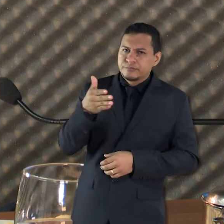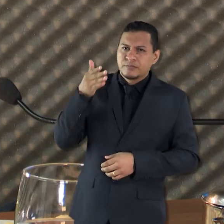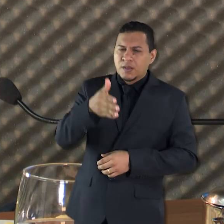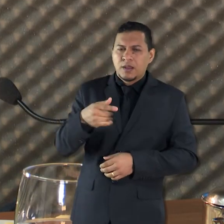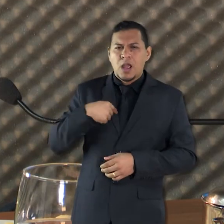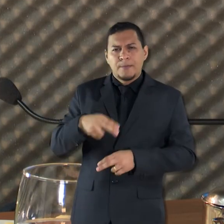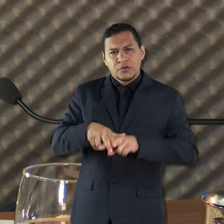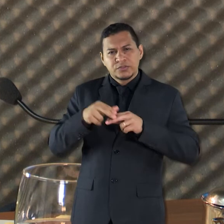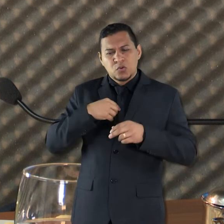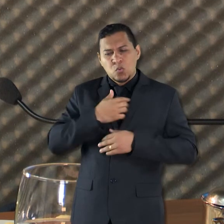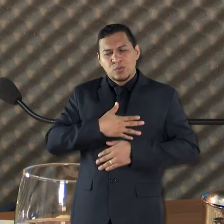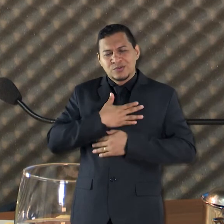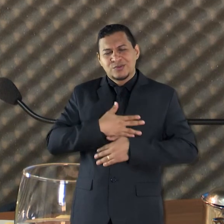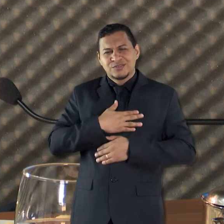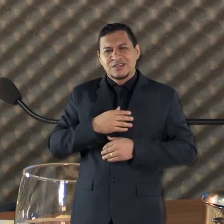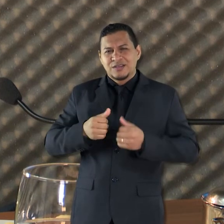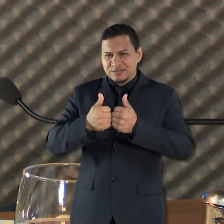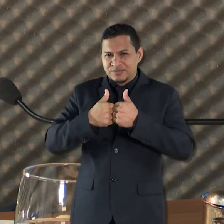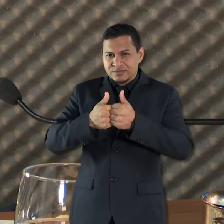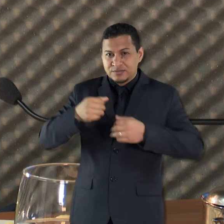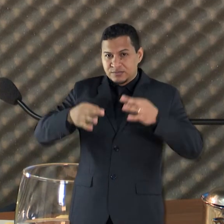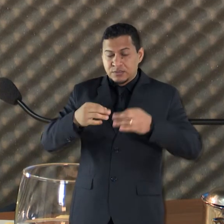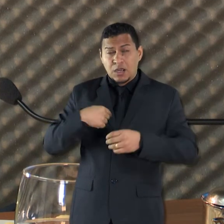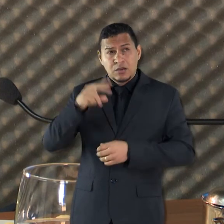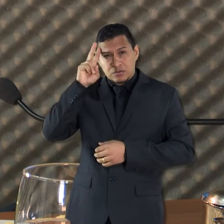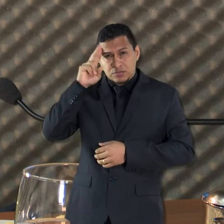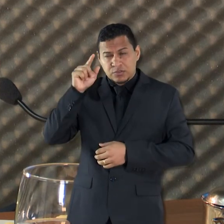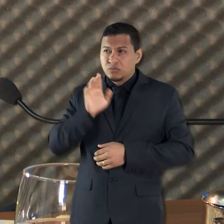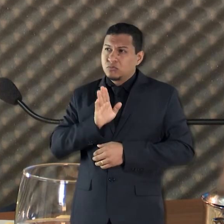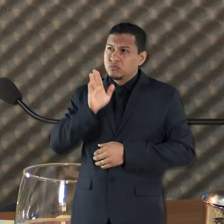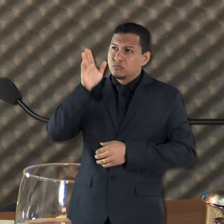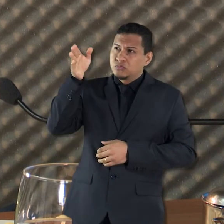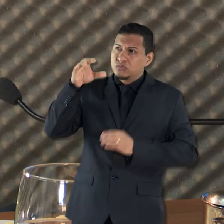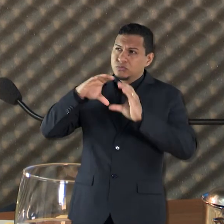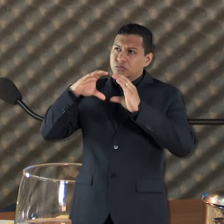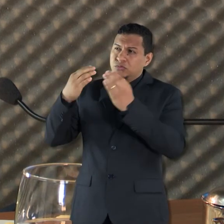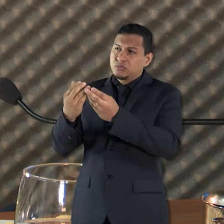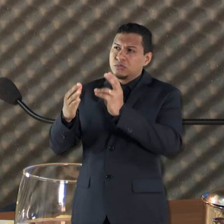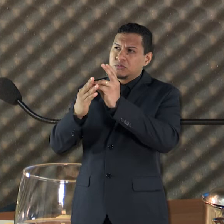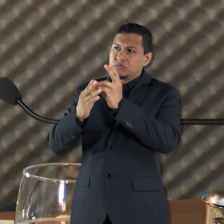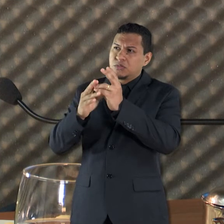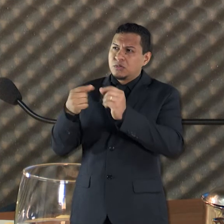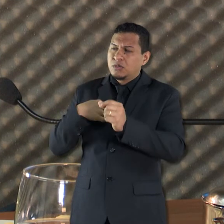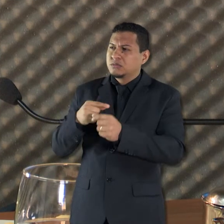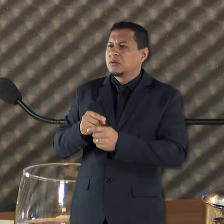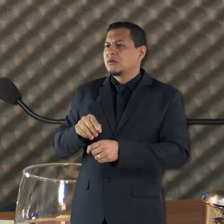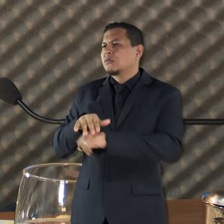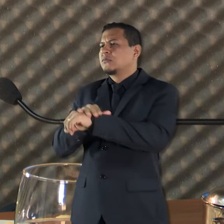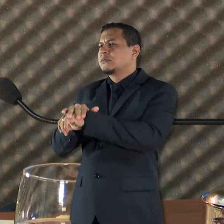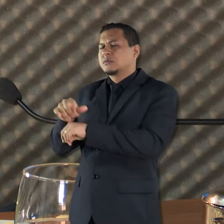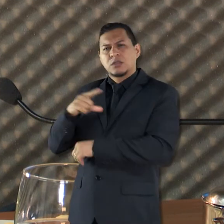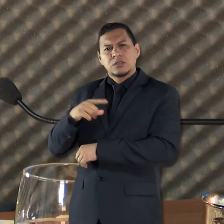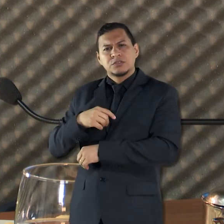dela, né? Por isso comecei a gostar da itinerante. Aí uma vez eu fui numa comunidade, aí tem uma ação de cobrança aqui diferente. Eu fui conversar